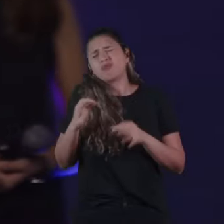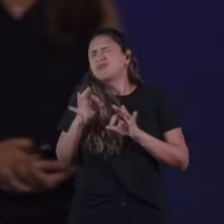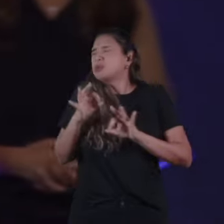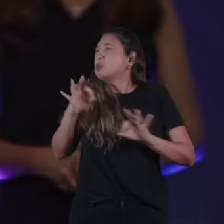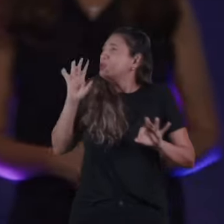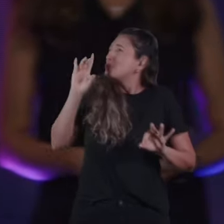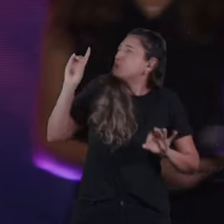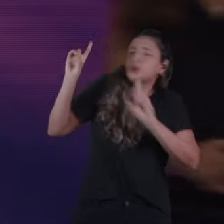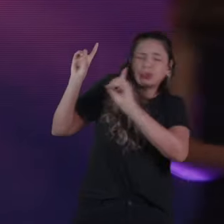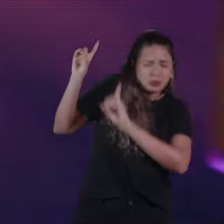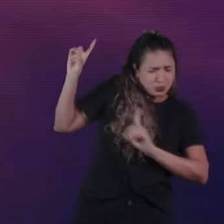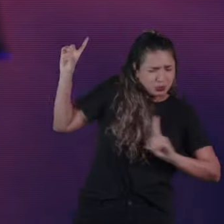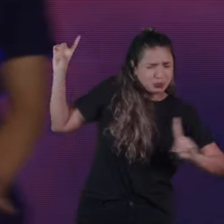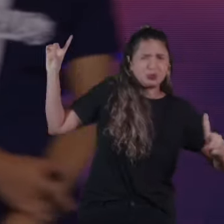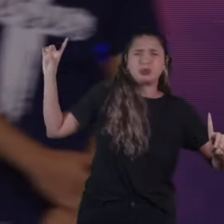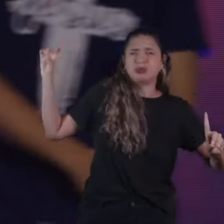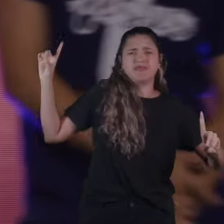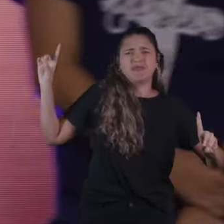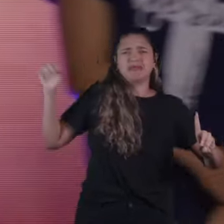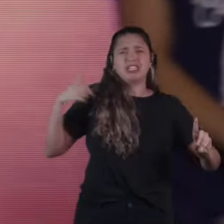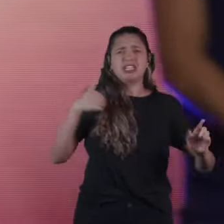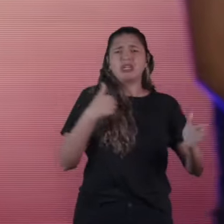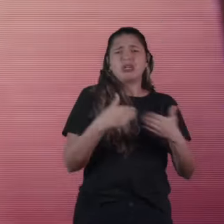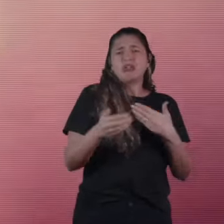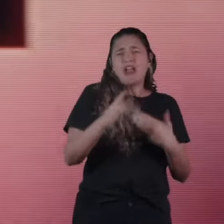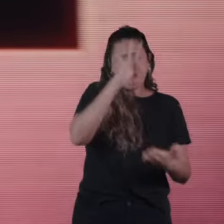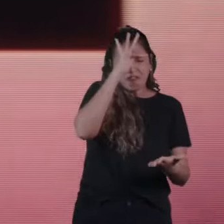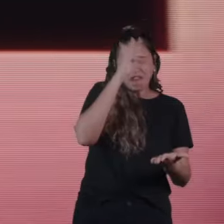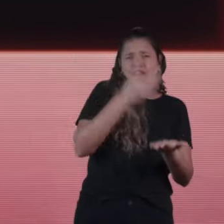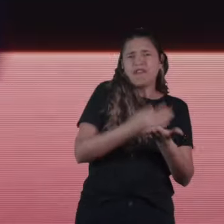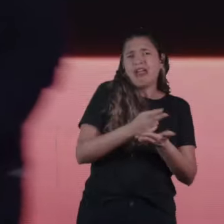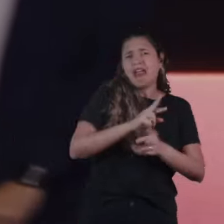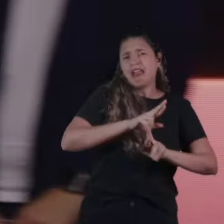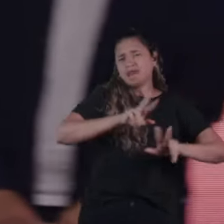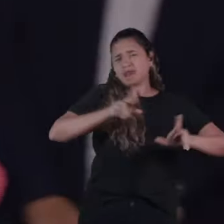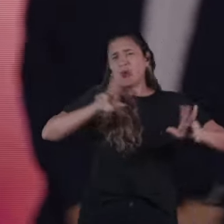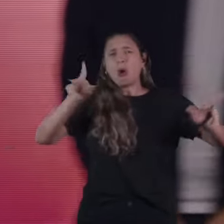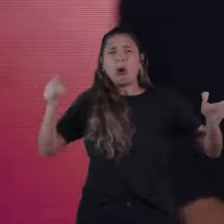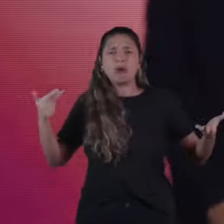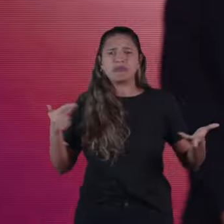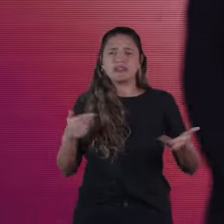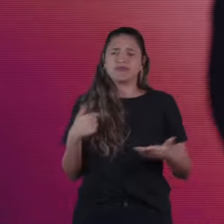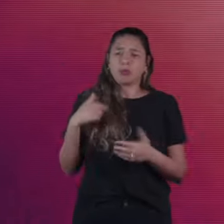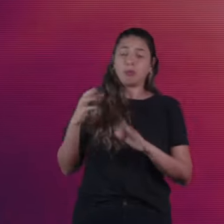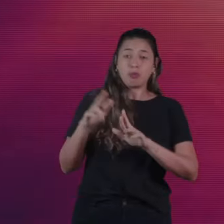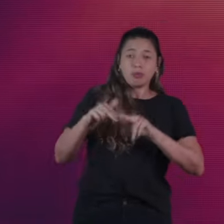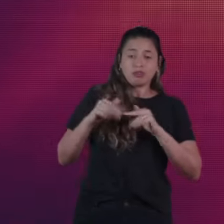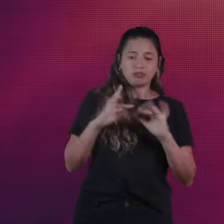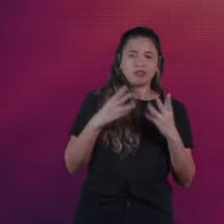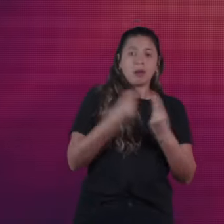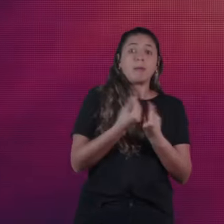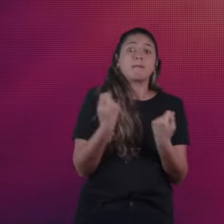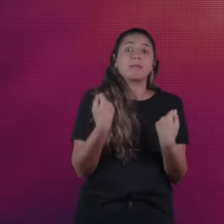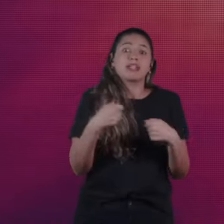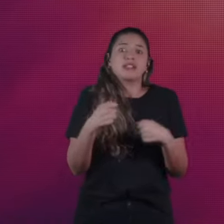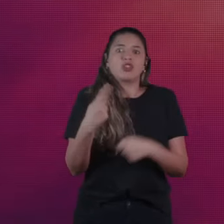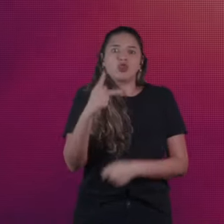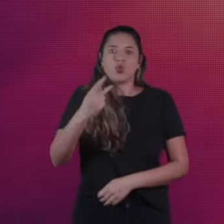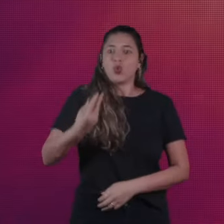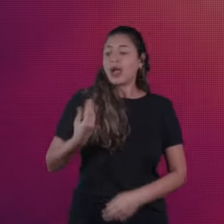dEle, vivendo na fé dos teus antepassados, na fé da tua família. Você tem que ter a tua experiência com o